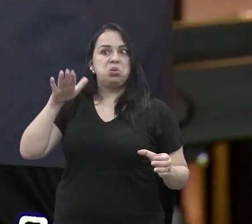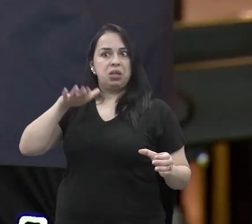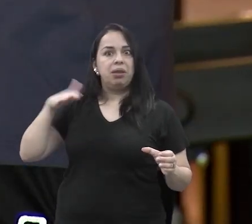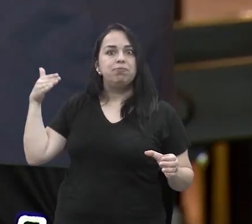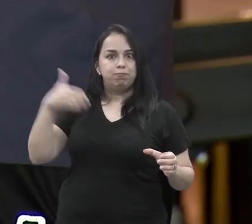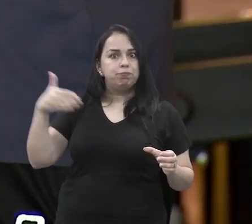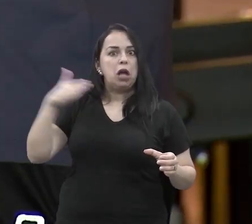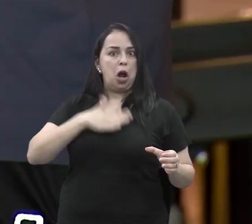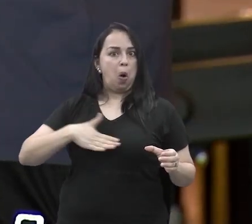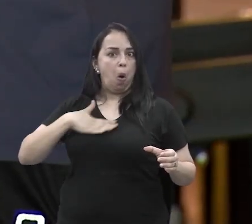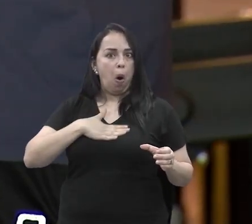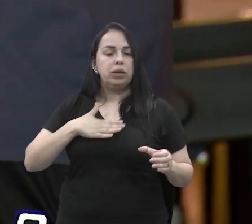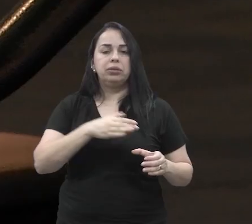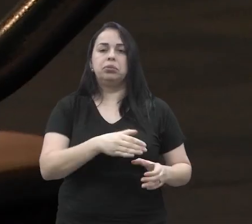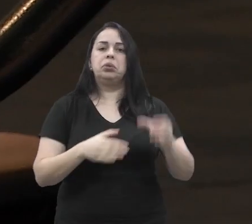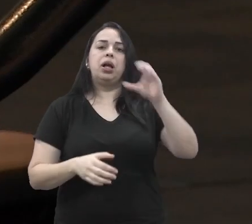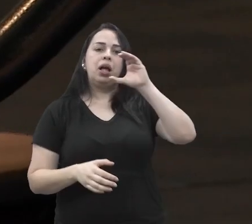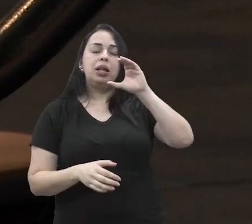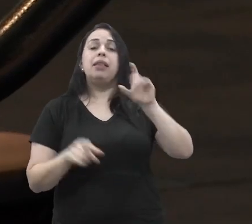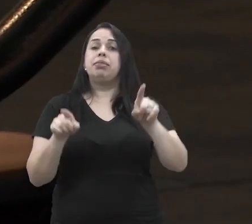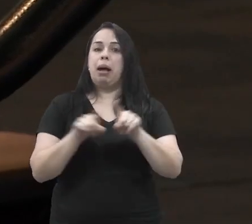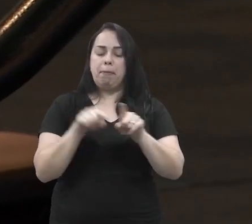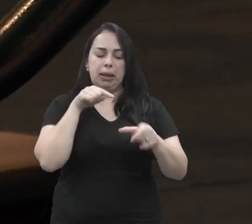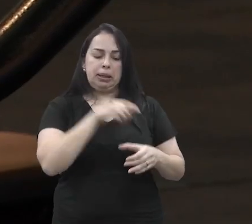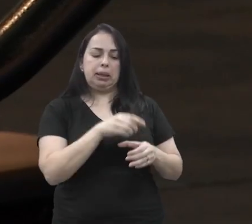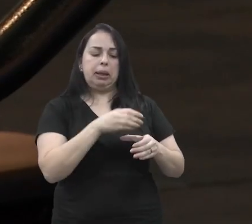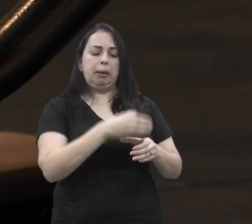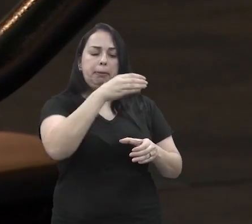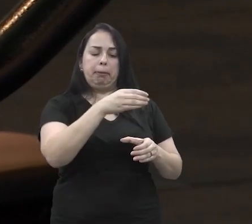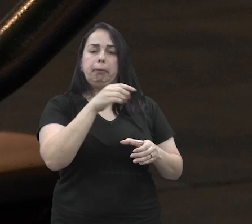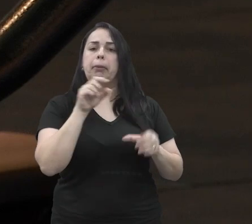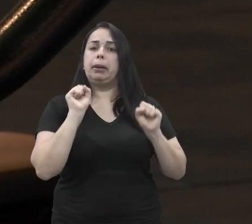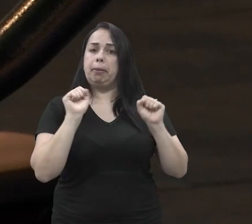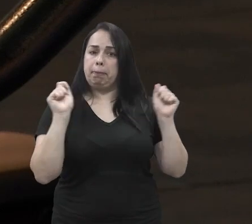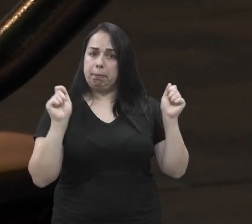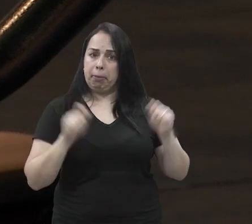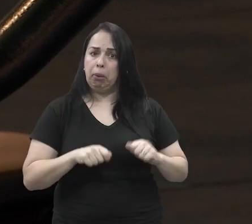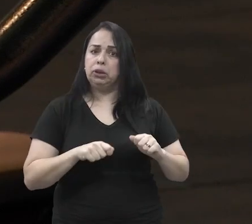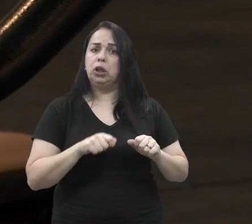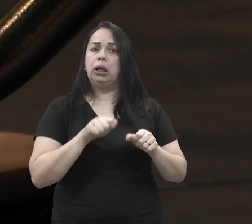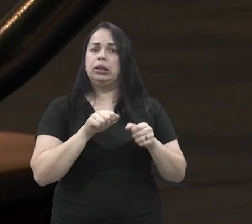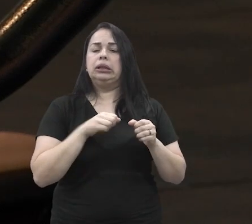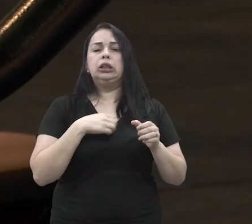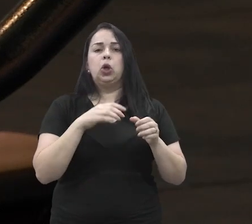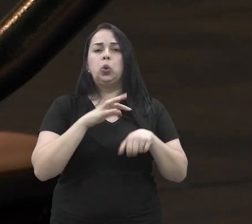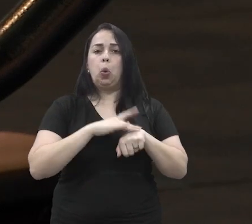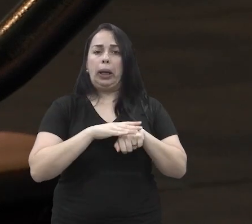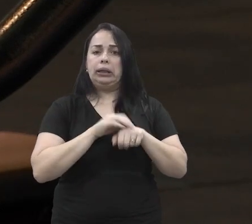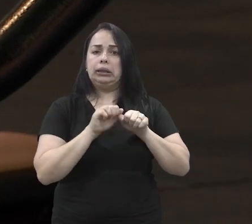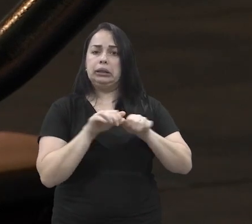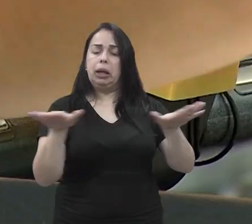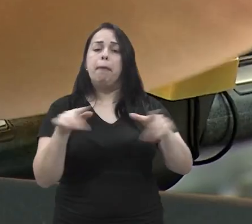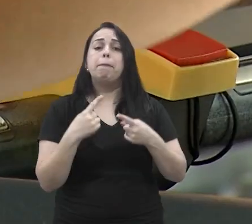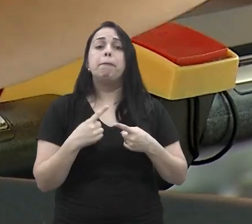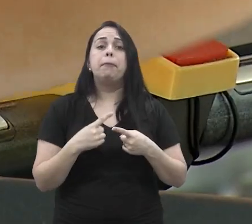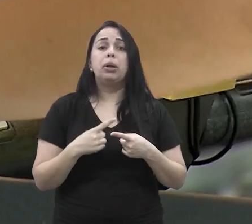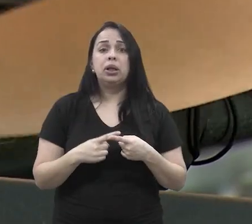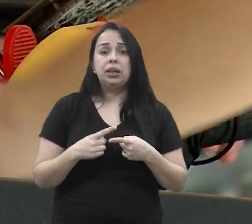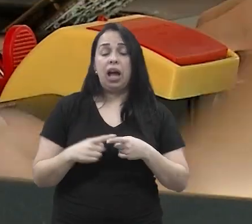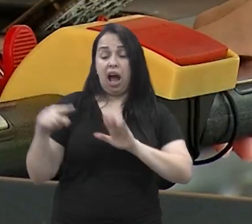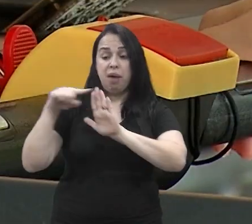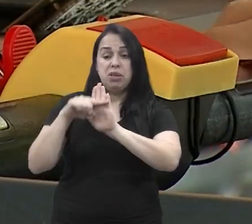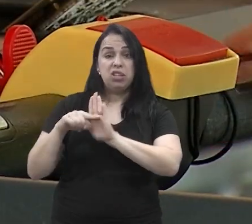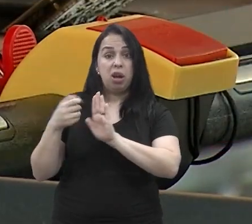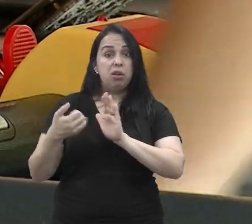dos frequentadores da academia, também foi apontada pelo estudo como potencial causadora de doenças. Isso